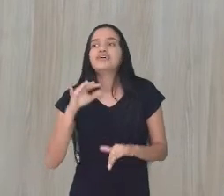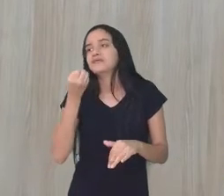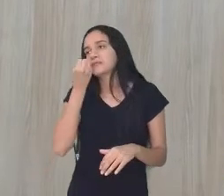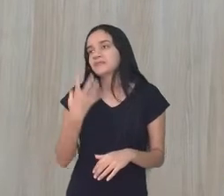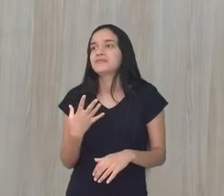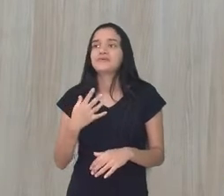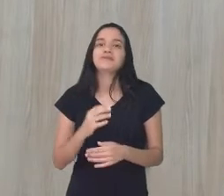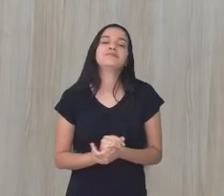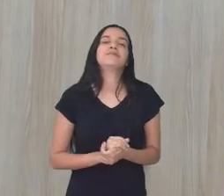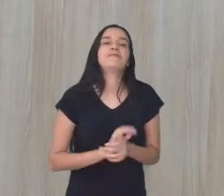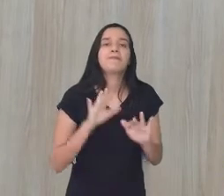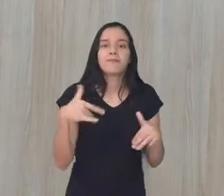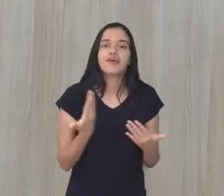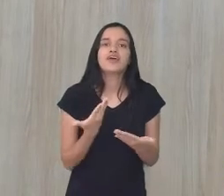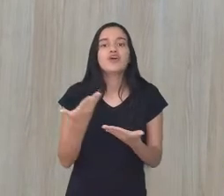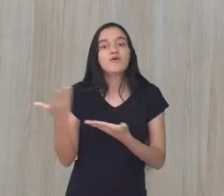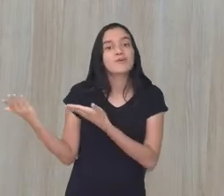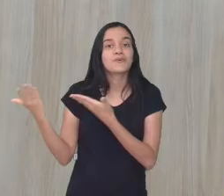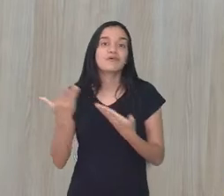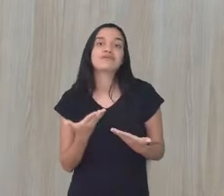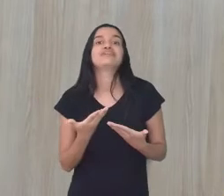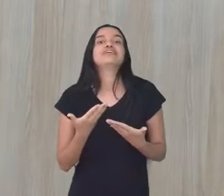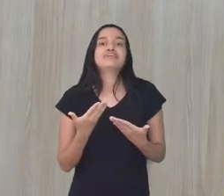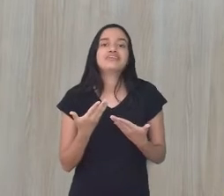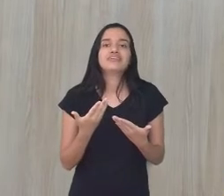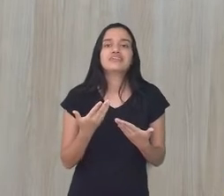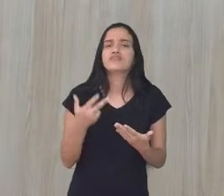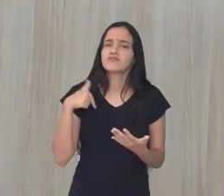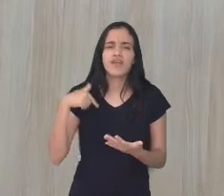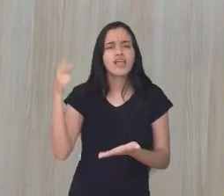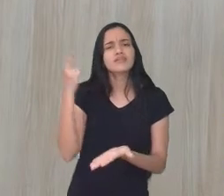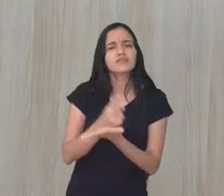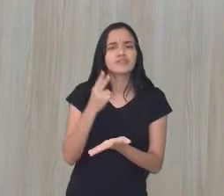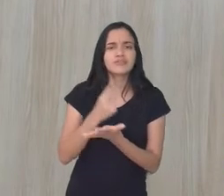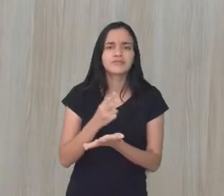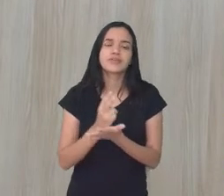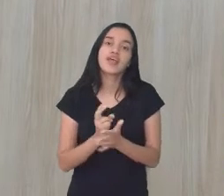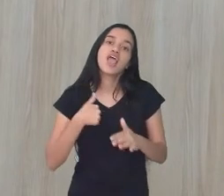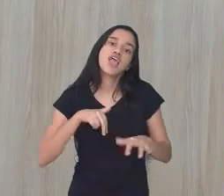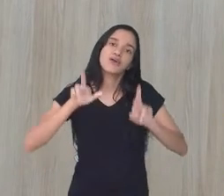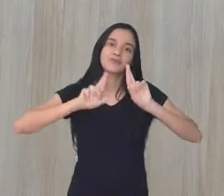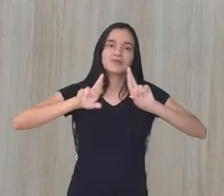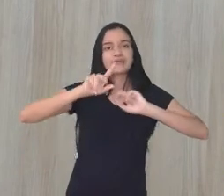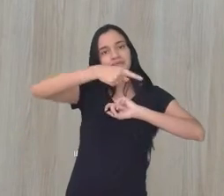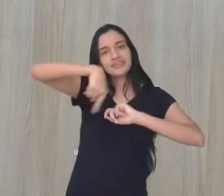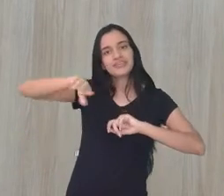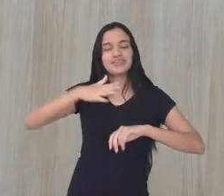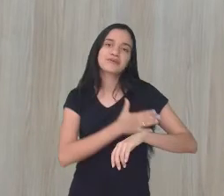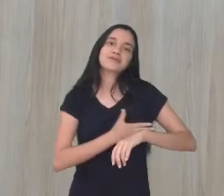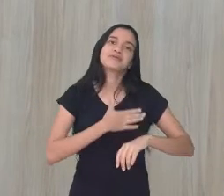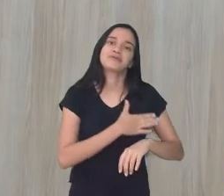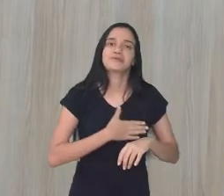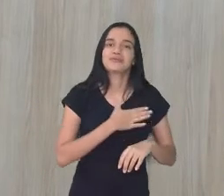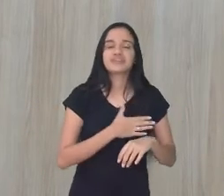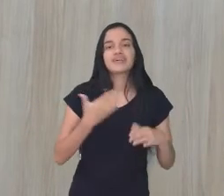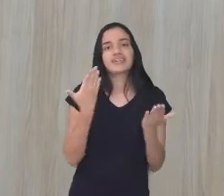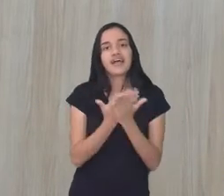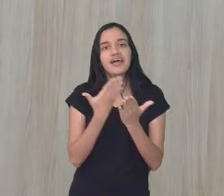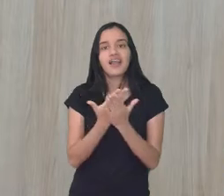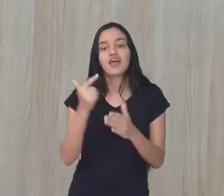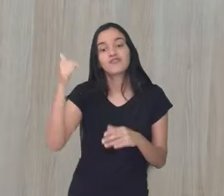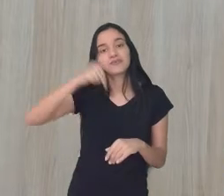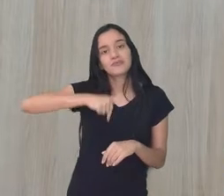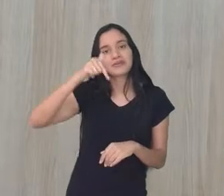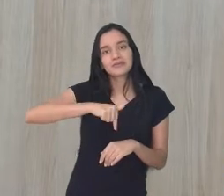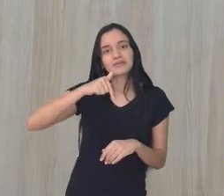viu, Vivi? O convite está aí aberto, venha sempre que puder. Eu espero que vocês tenham gostado da aula E eu vou